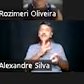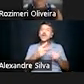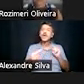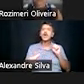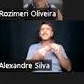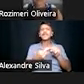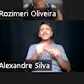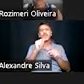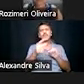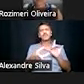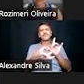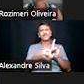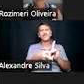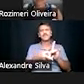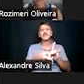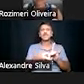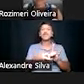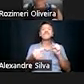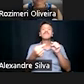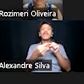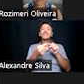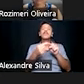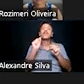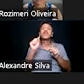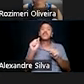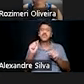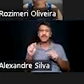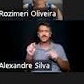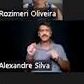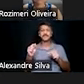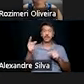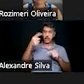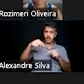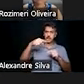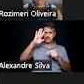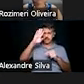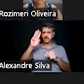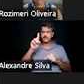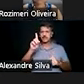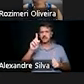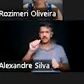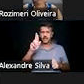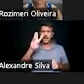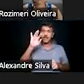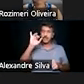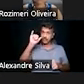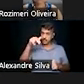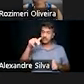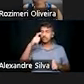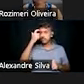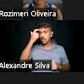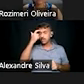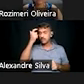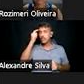relação muito estreita com as aplicações. Então, quando a gente pensa no Darwin, a gente lembra muito dele em relação